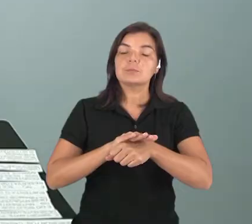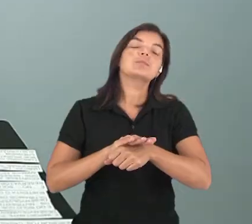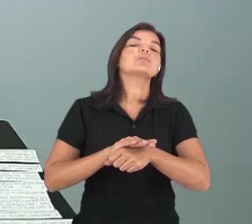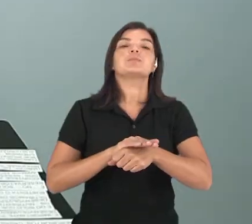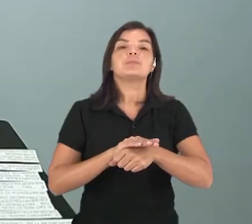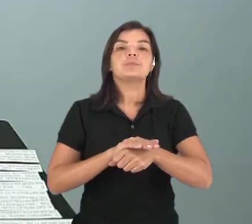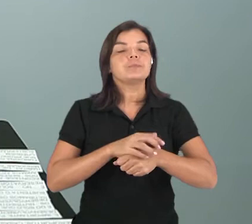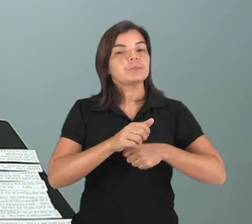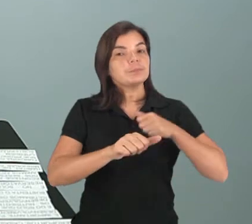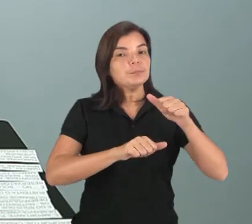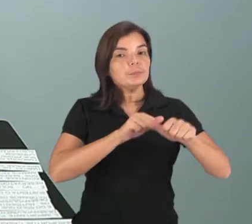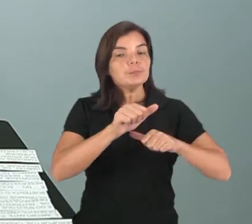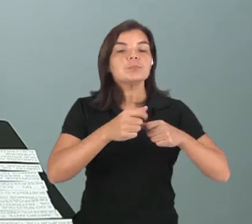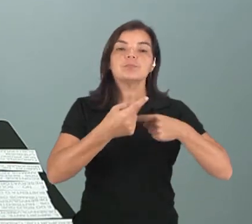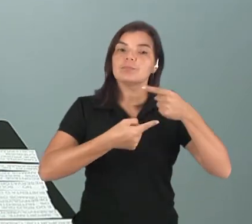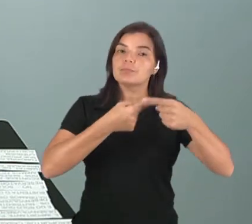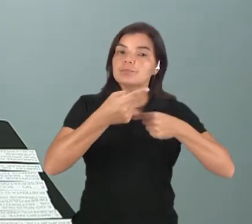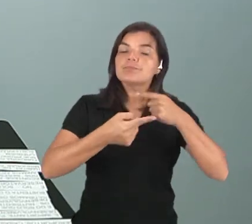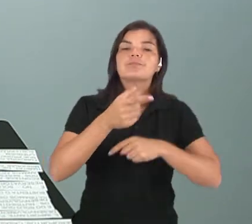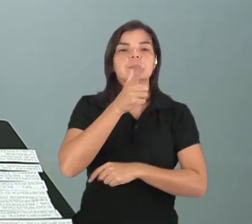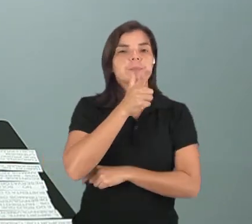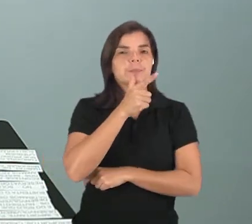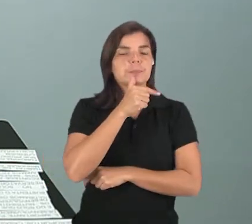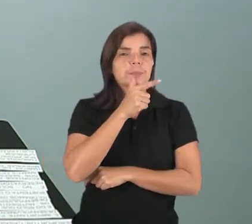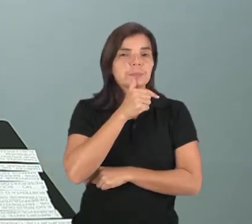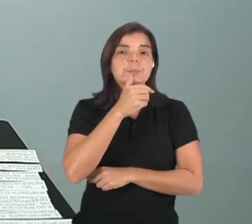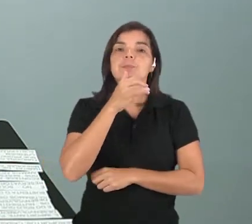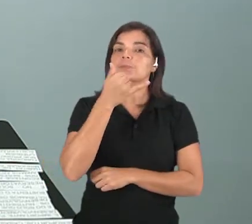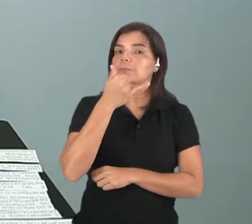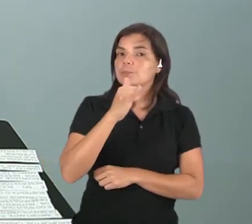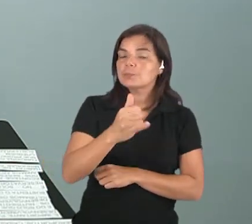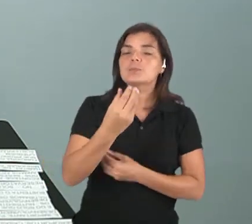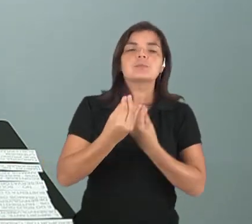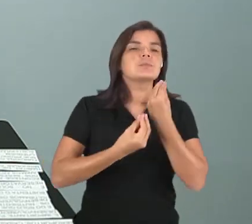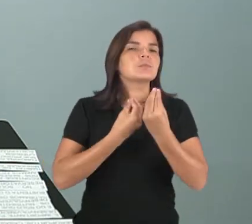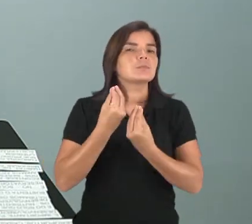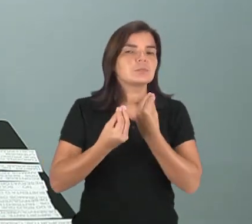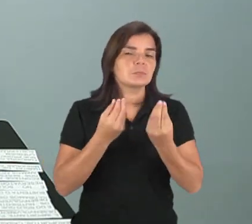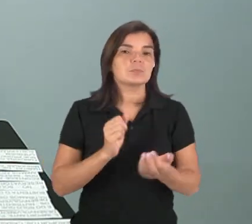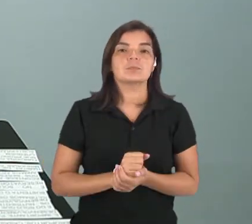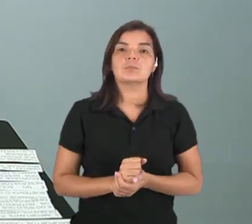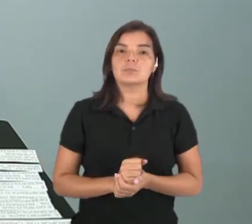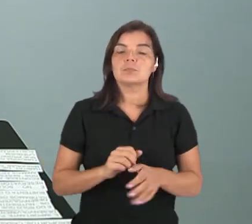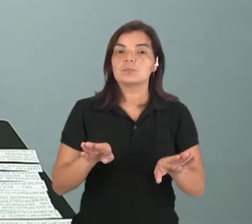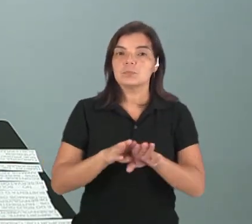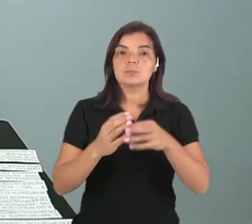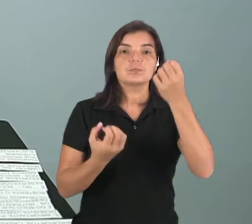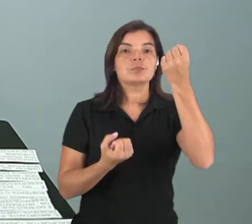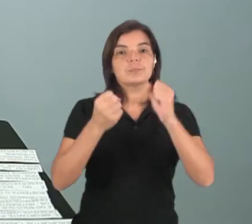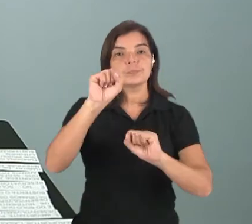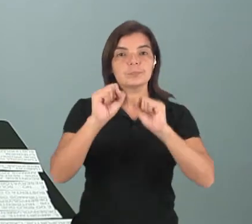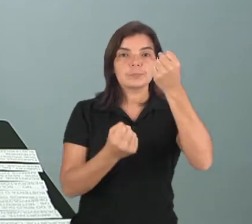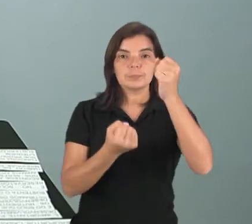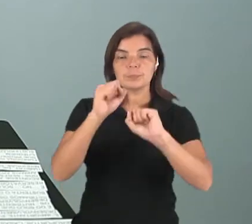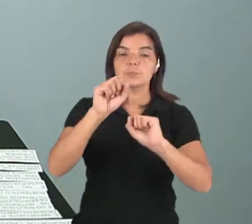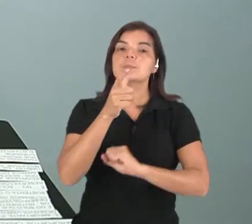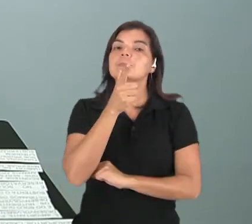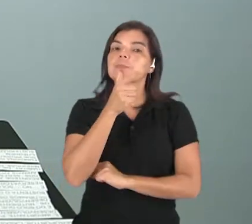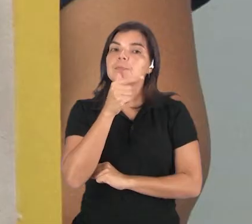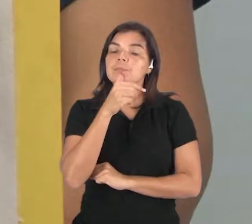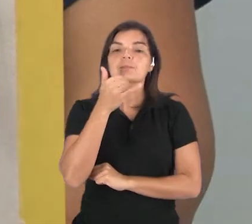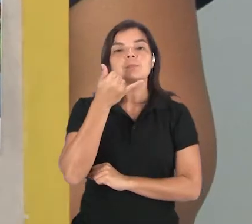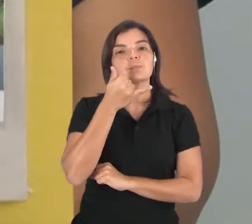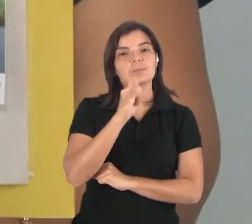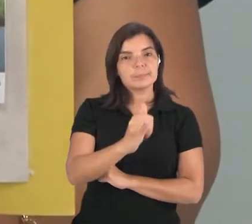geração de energia, né? E de que forma ela contribui para a geração de energia? Através de usinas